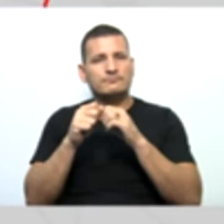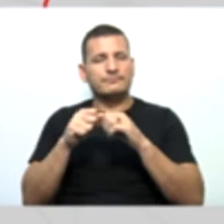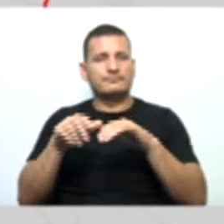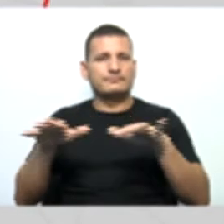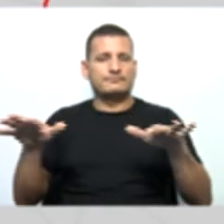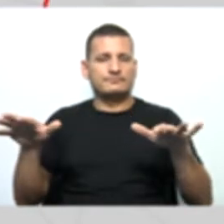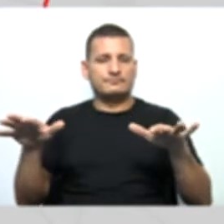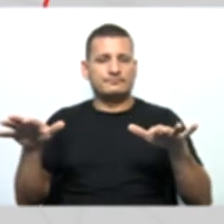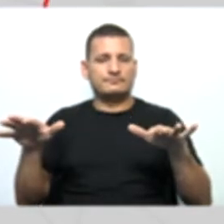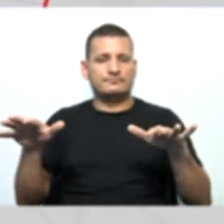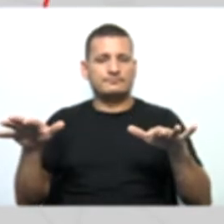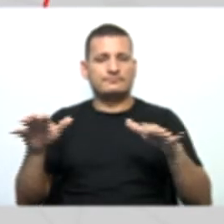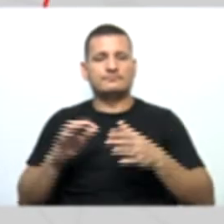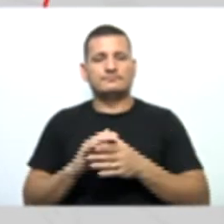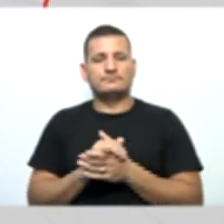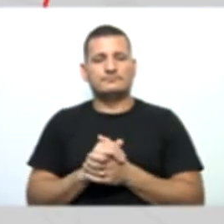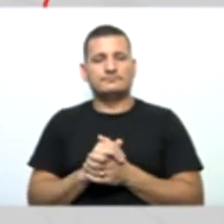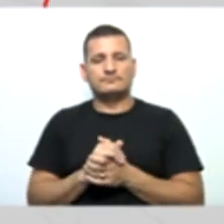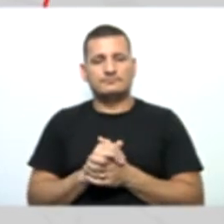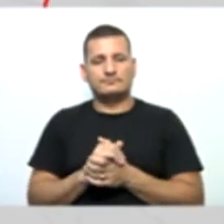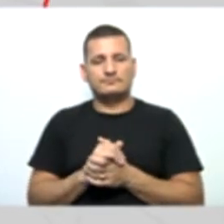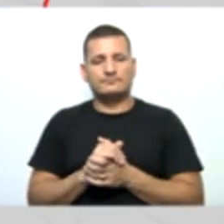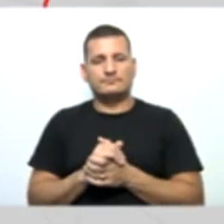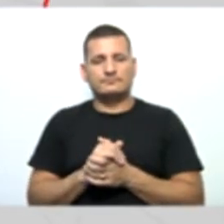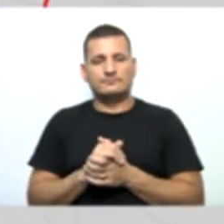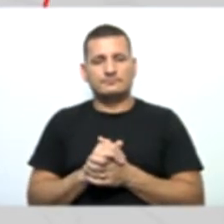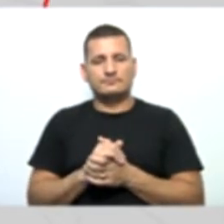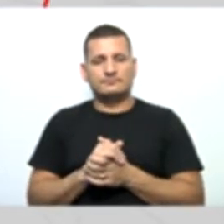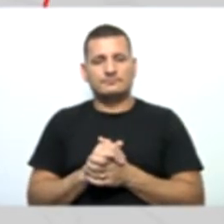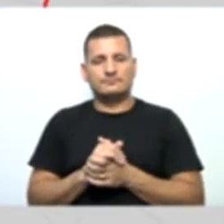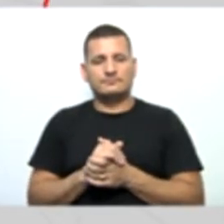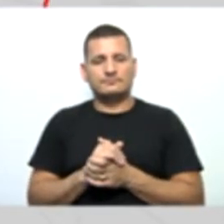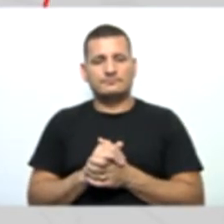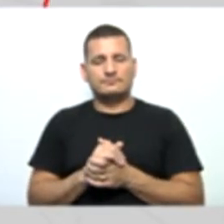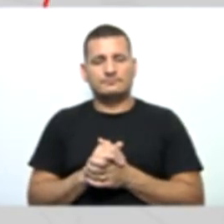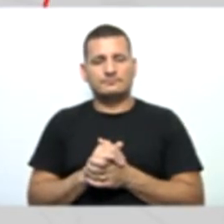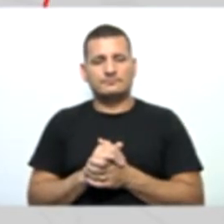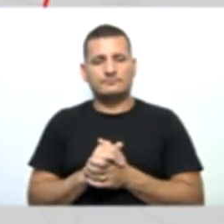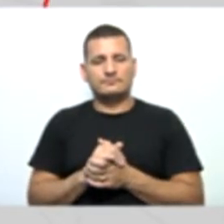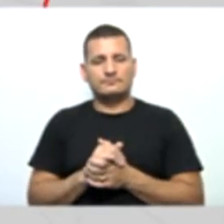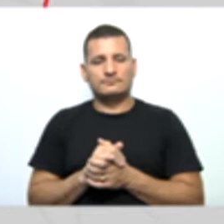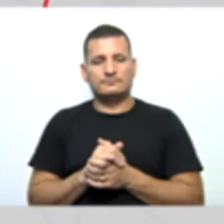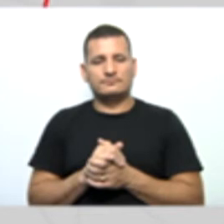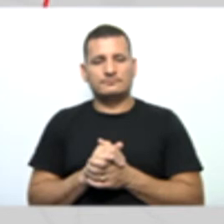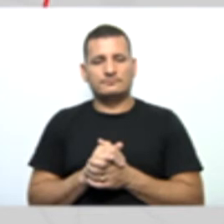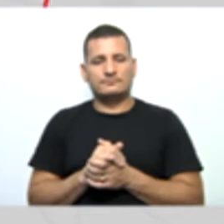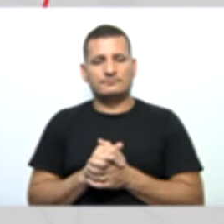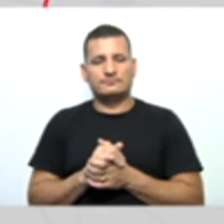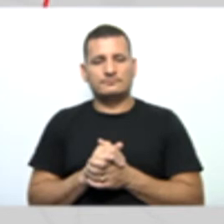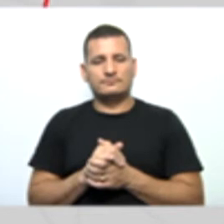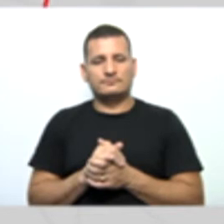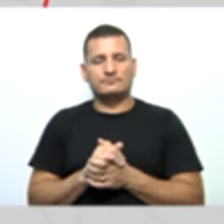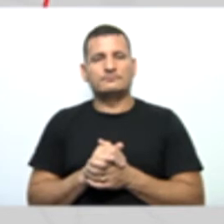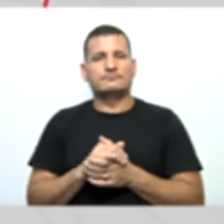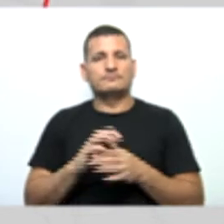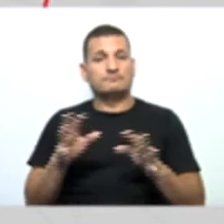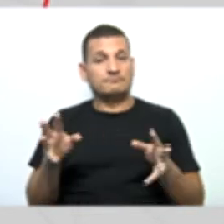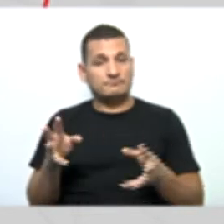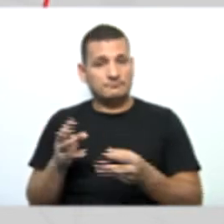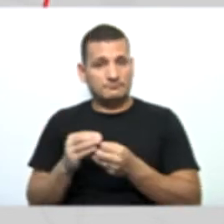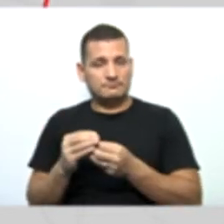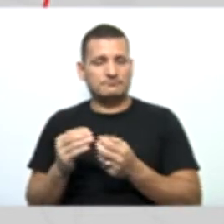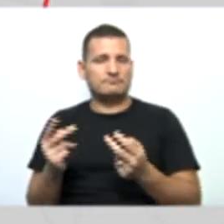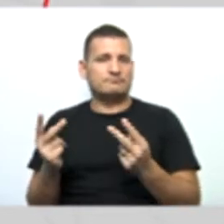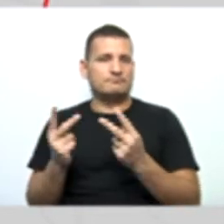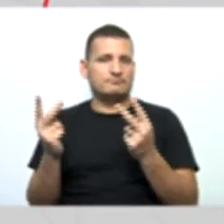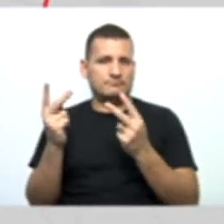Distribuídas. E aí sim, chega aqui, ó, no resultado. Agregou valor,